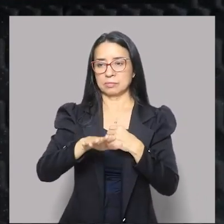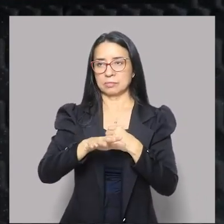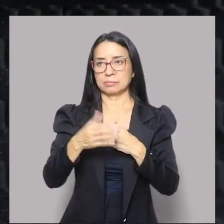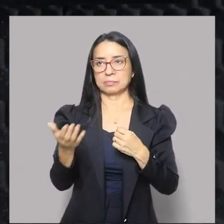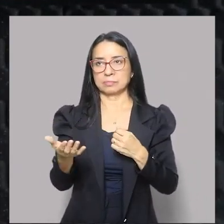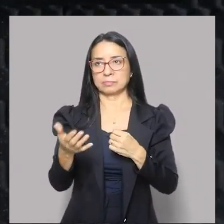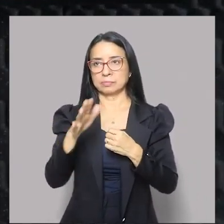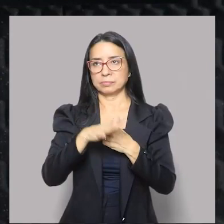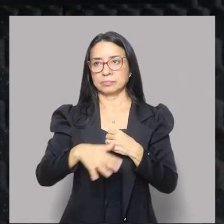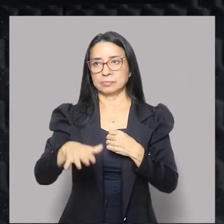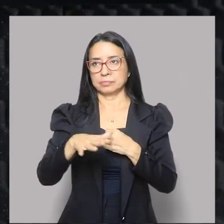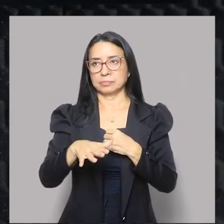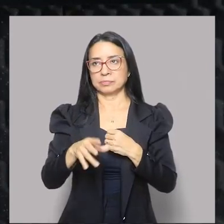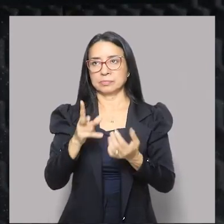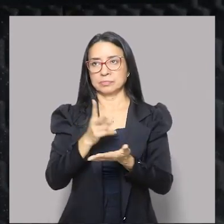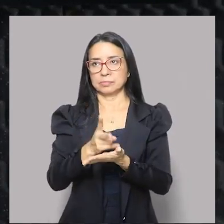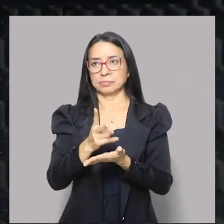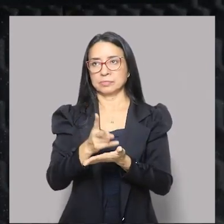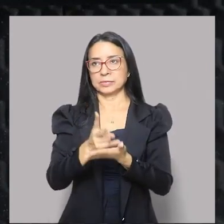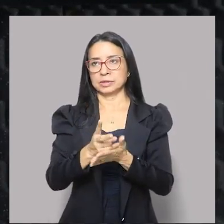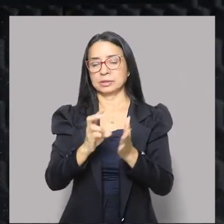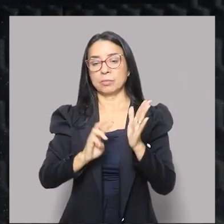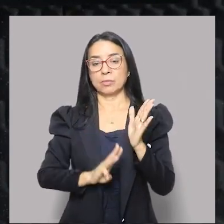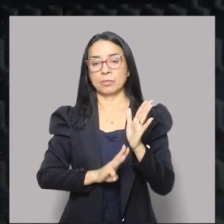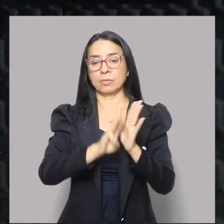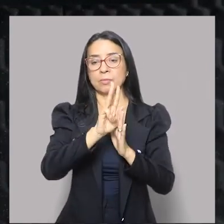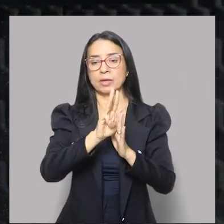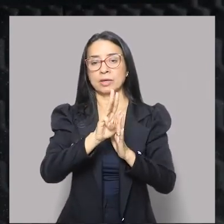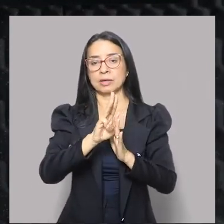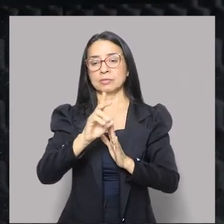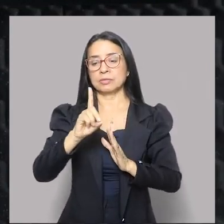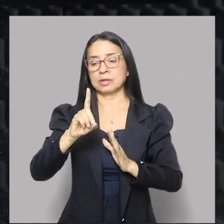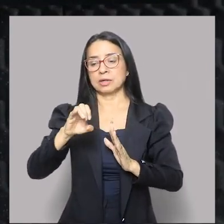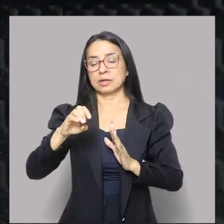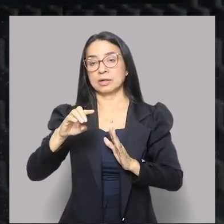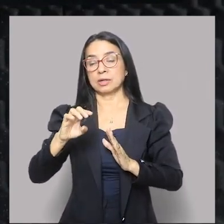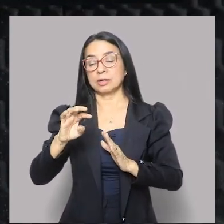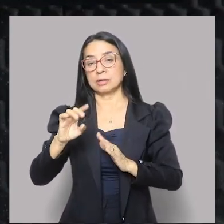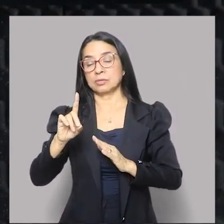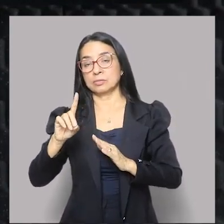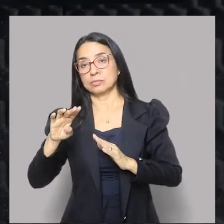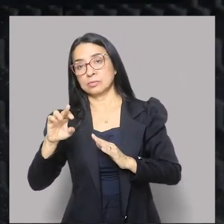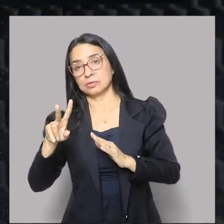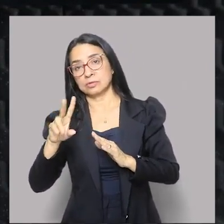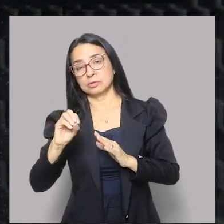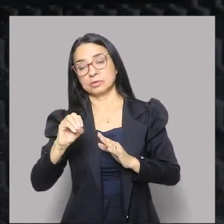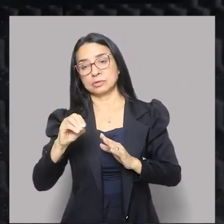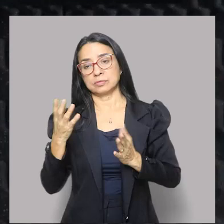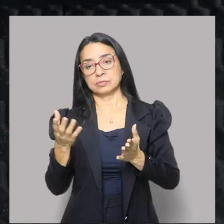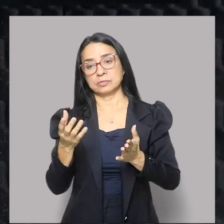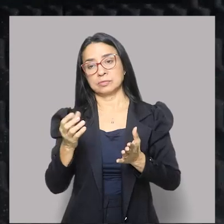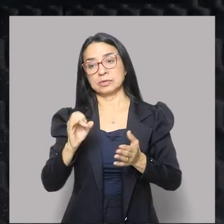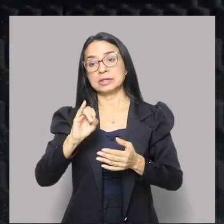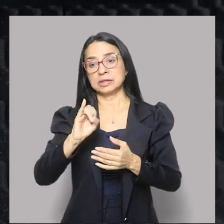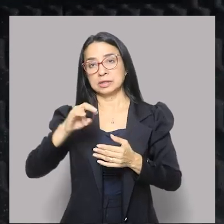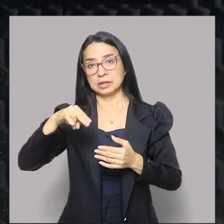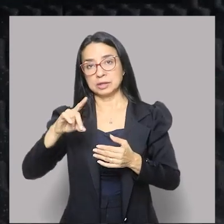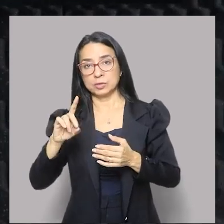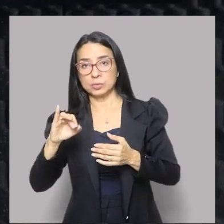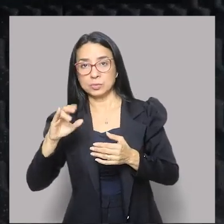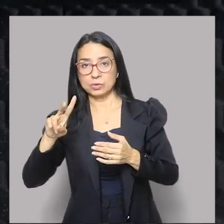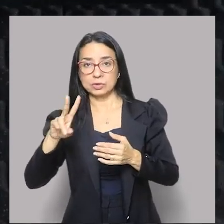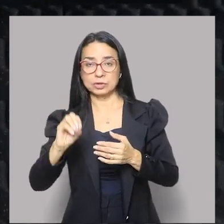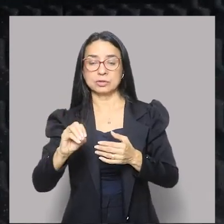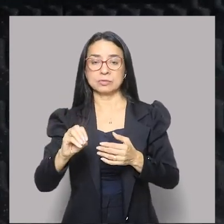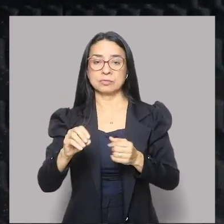essa ambientação é sempre um método dedutivo-indutivo, ou seja, você vai fazer uma referência, você vai